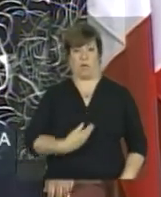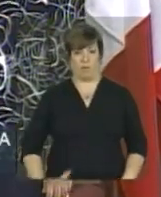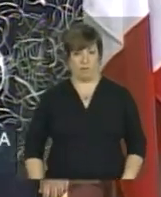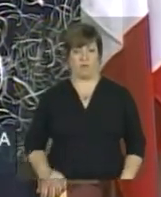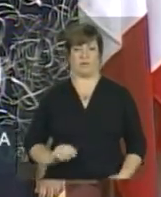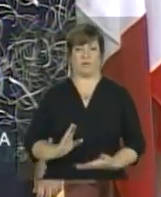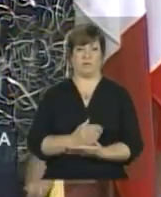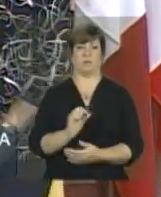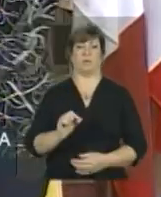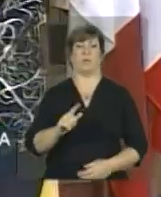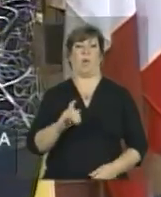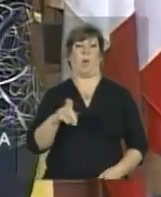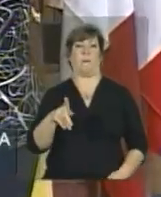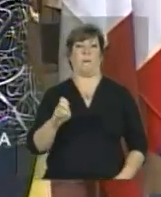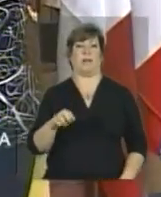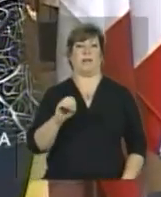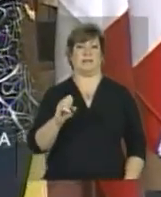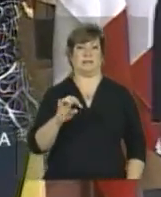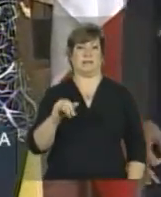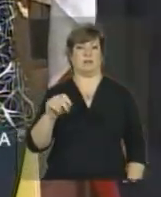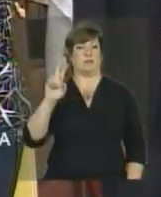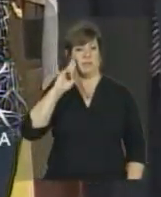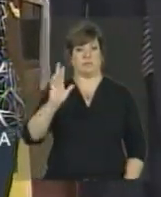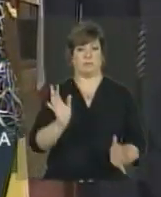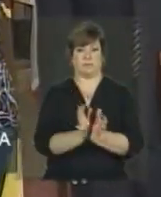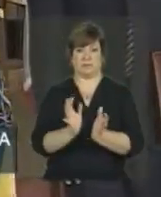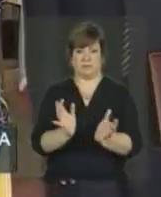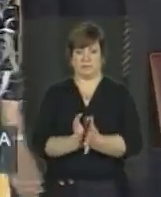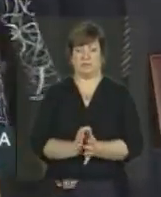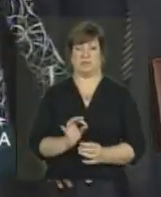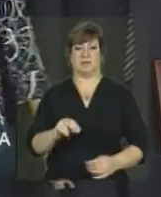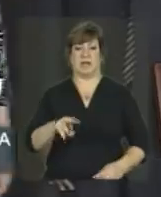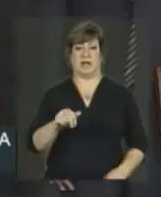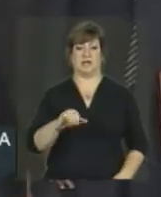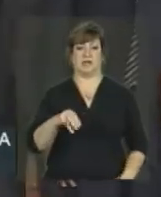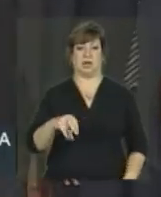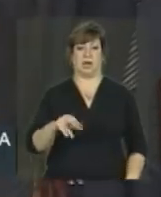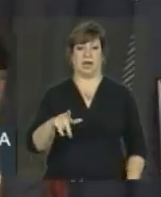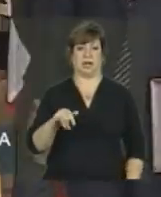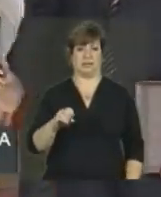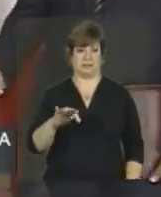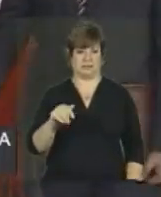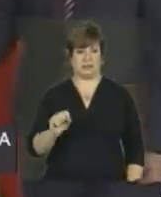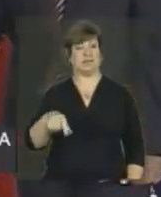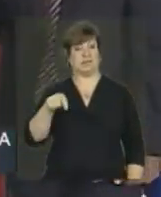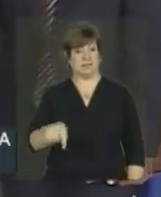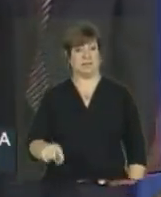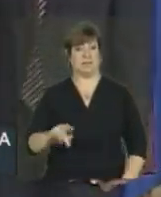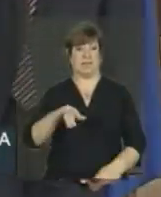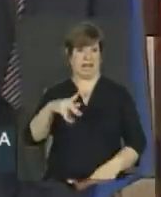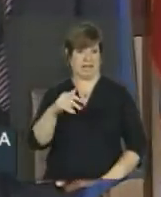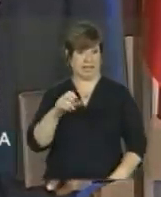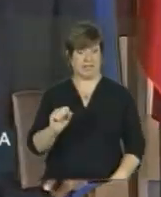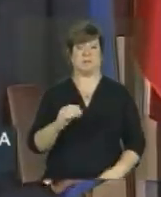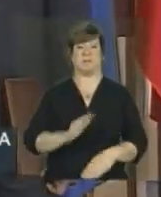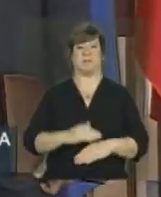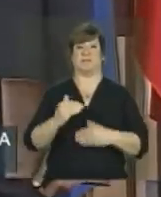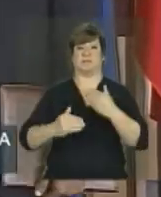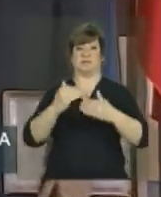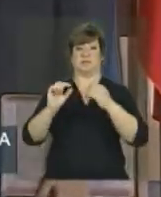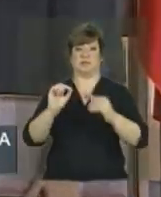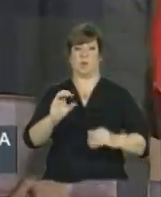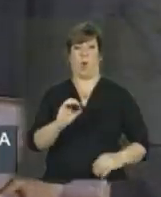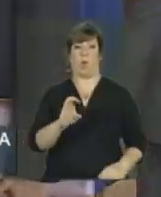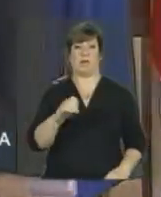Estado liderado pelos nacionalistas. A economia de Fiji é uma das mais desenvolvidas do Oceano